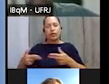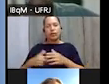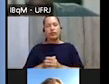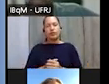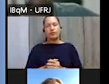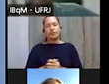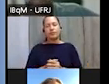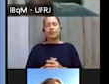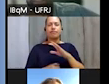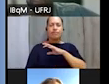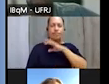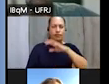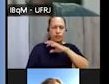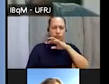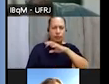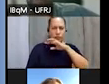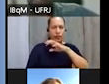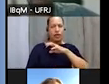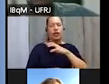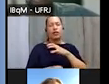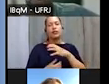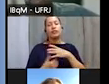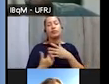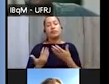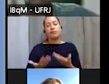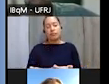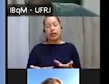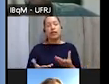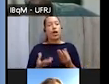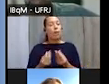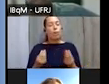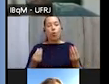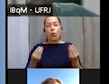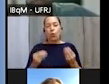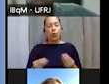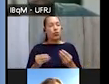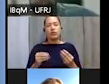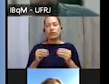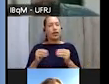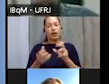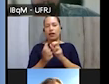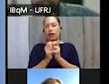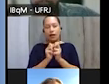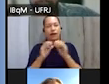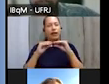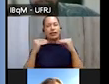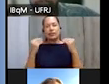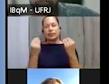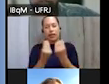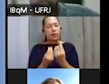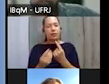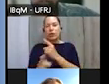animais, e aí tem muita cerâmica, mas a gente não acha muita coisa na Amazônia e em outros locais do Brasil, às vezes,